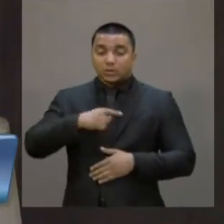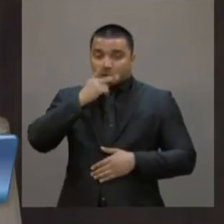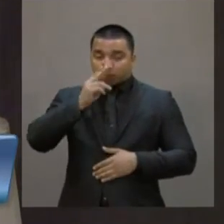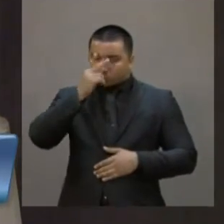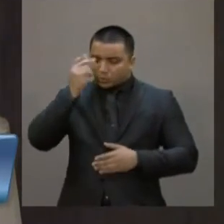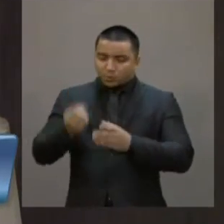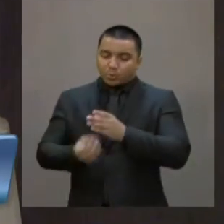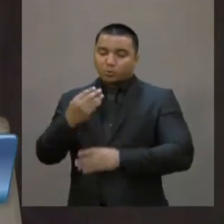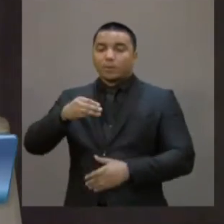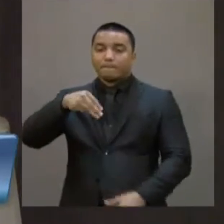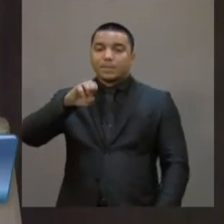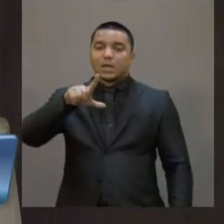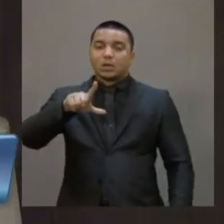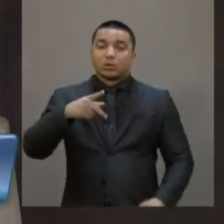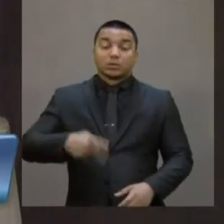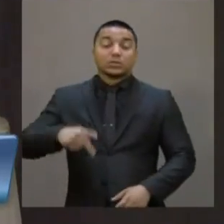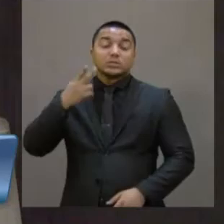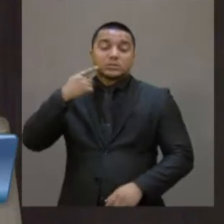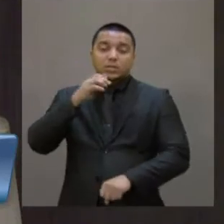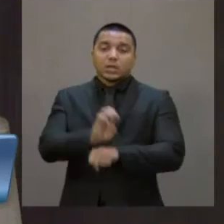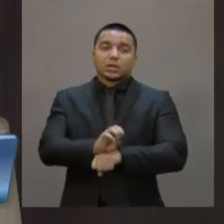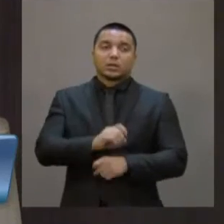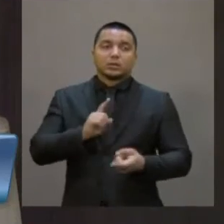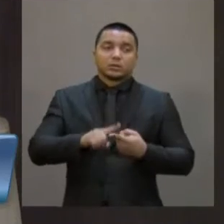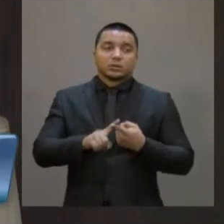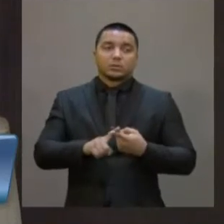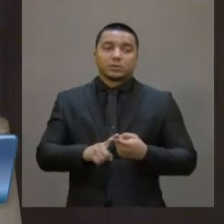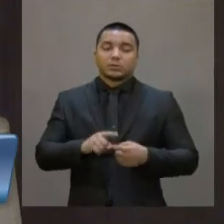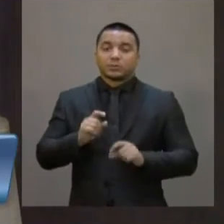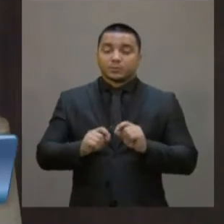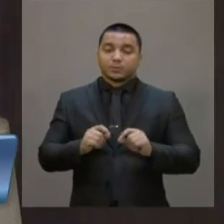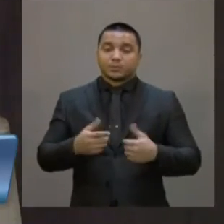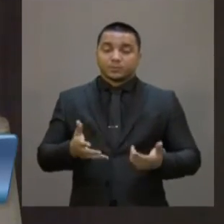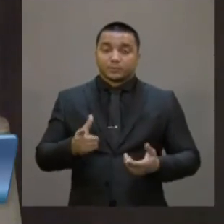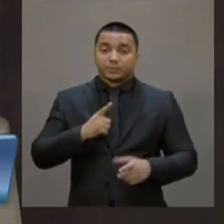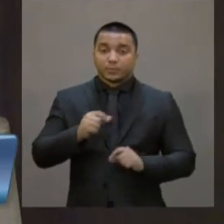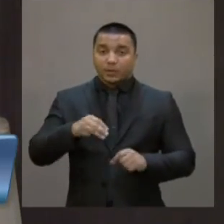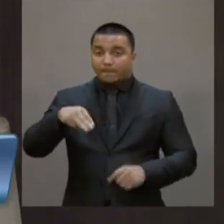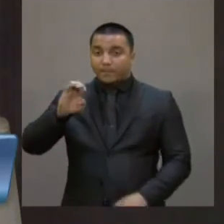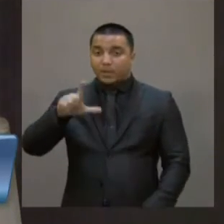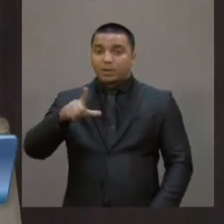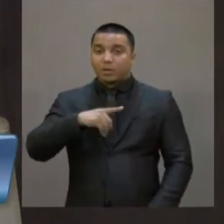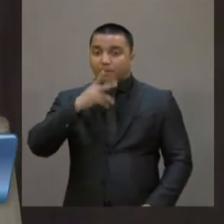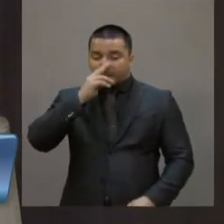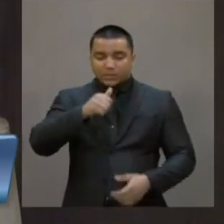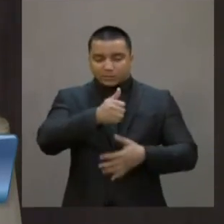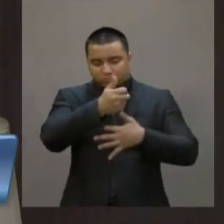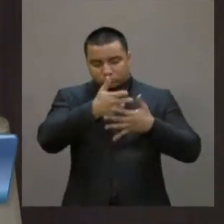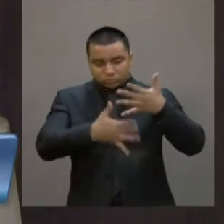de mel do Ceará inteiro, e o Ceará tem no mel o seu 14º